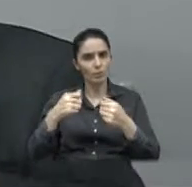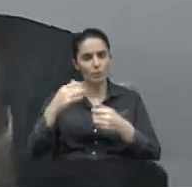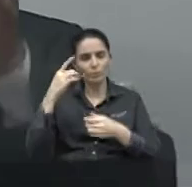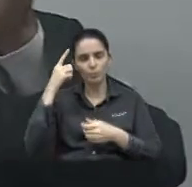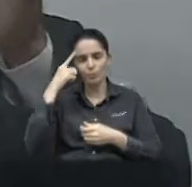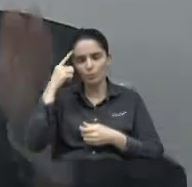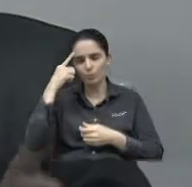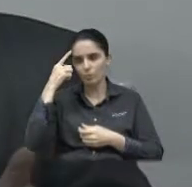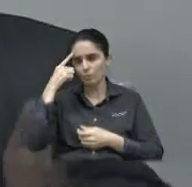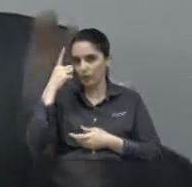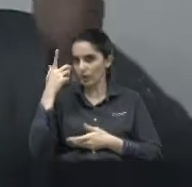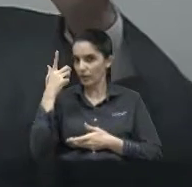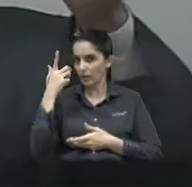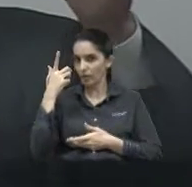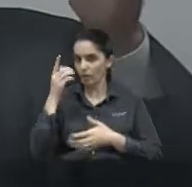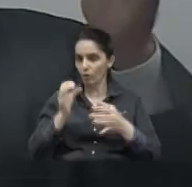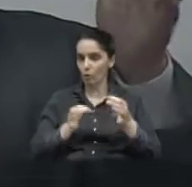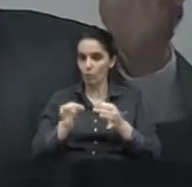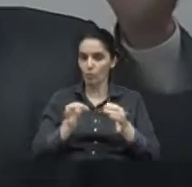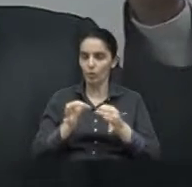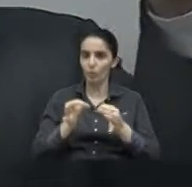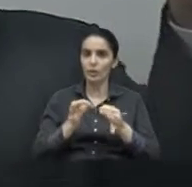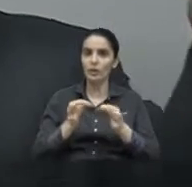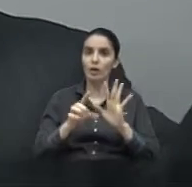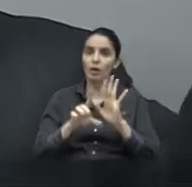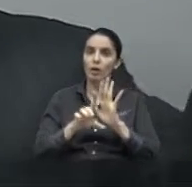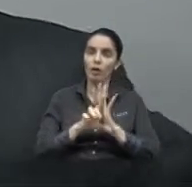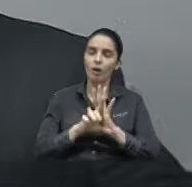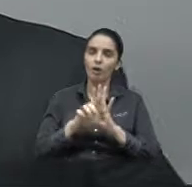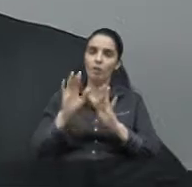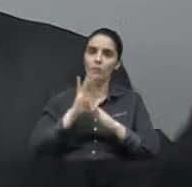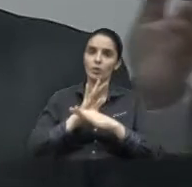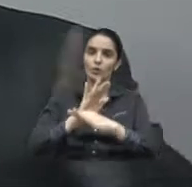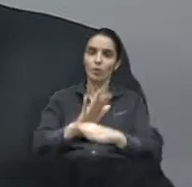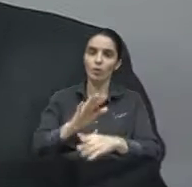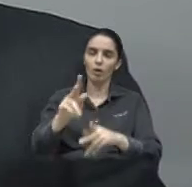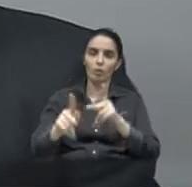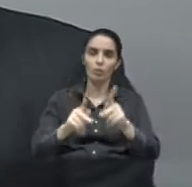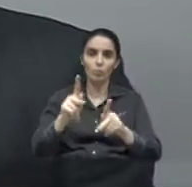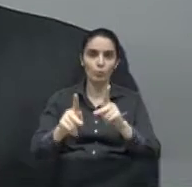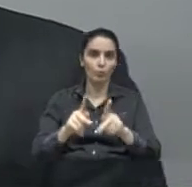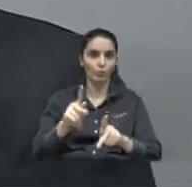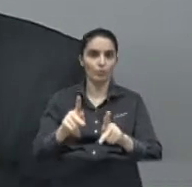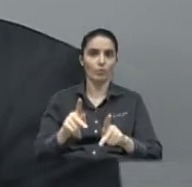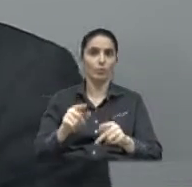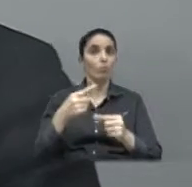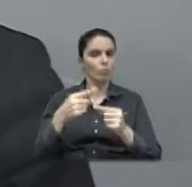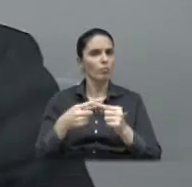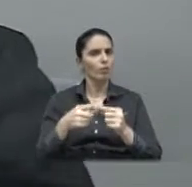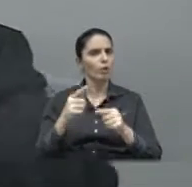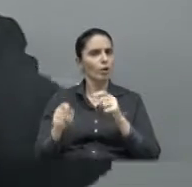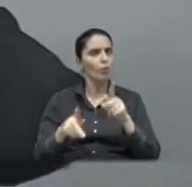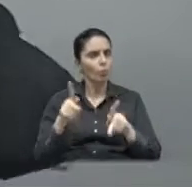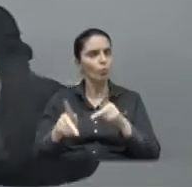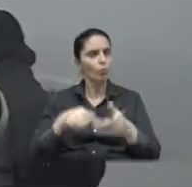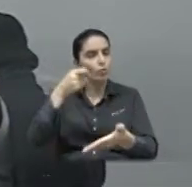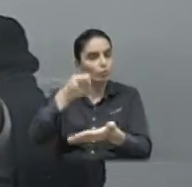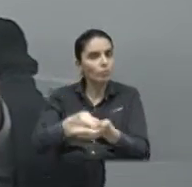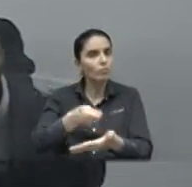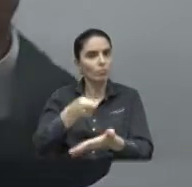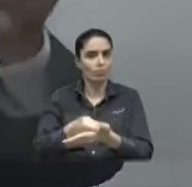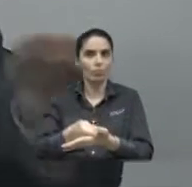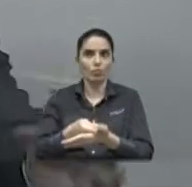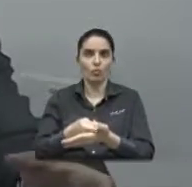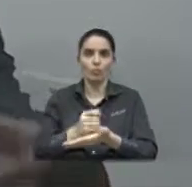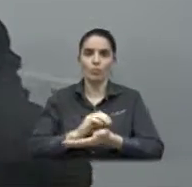realmente fazer as leis que beneficiam a população que nos cobram e que precisam. E por isso que elege